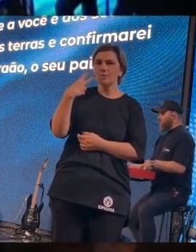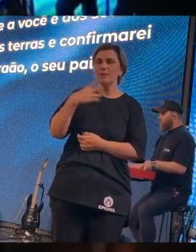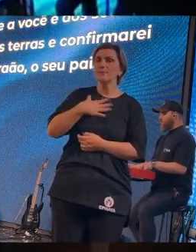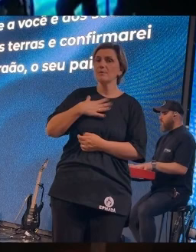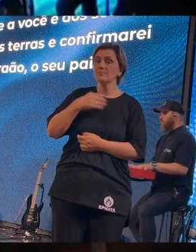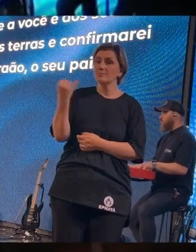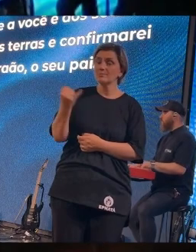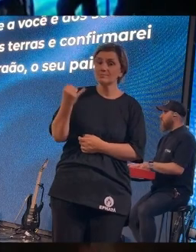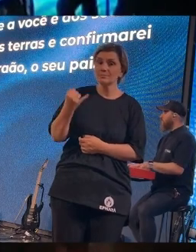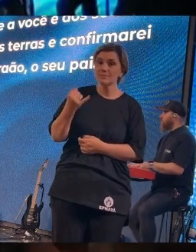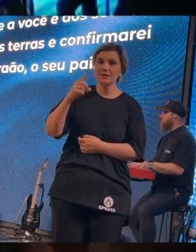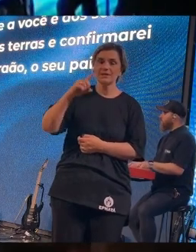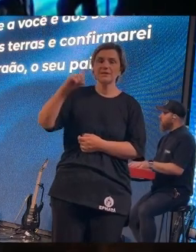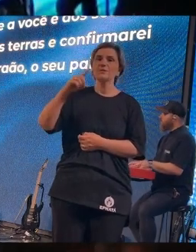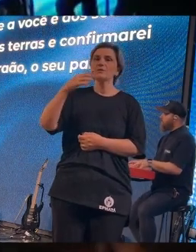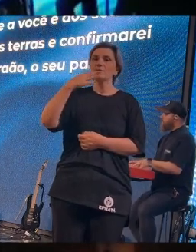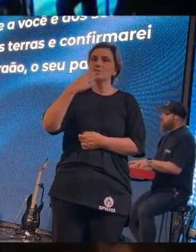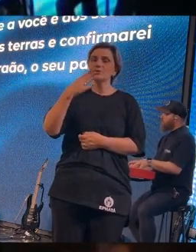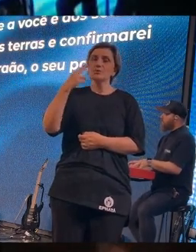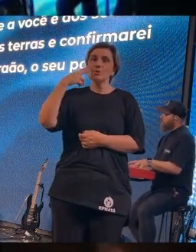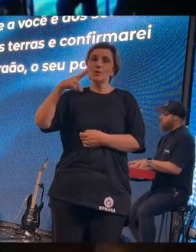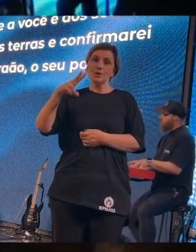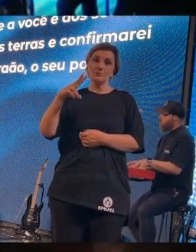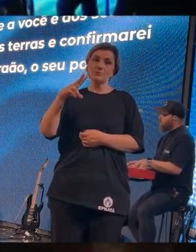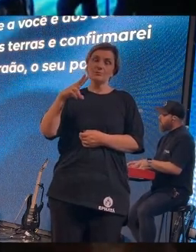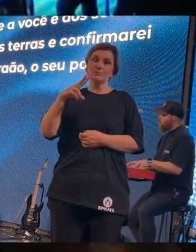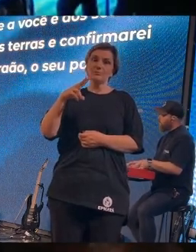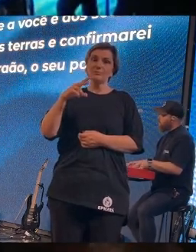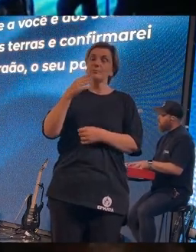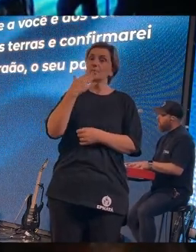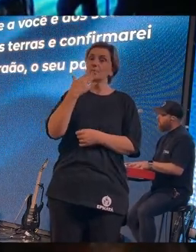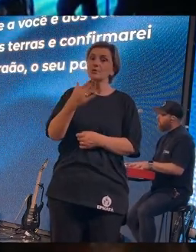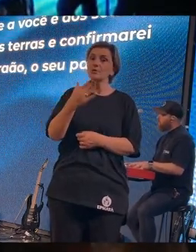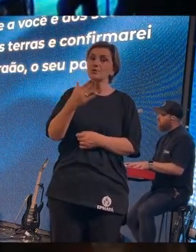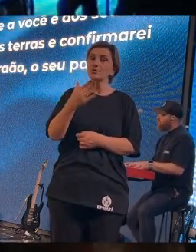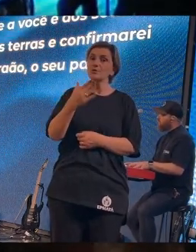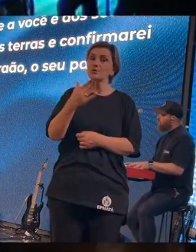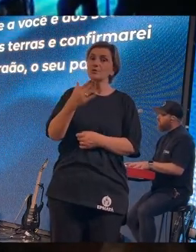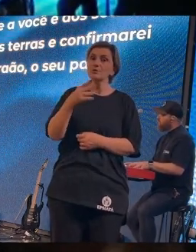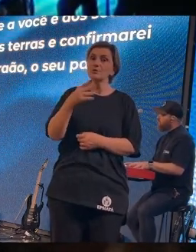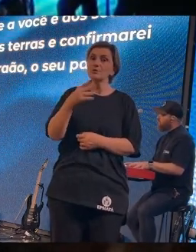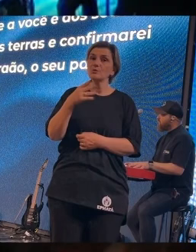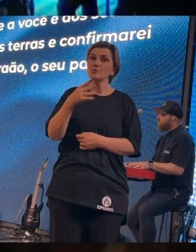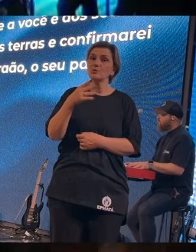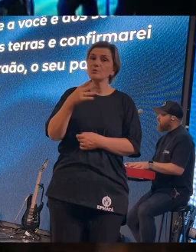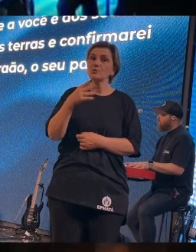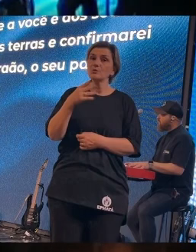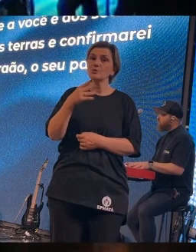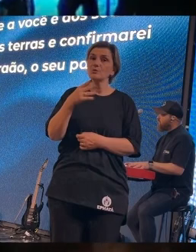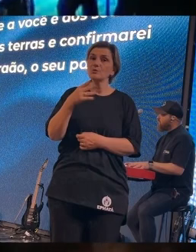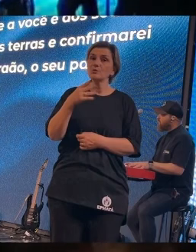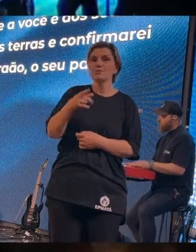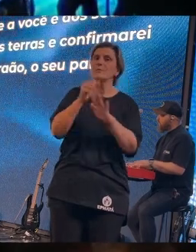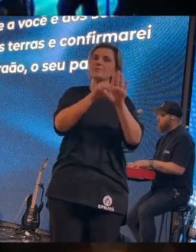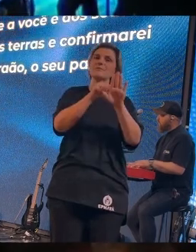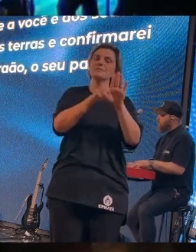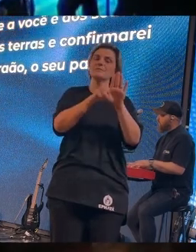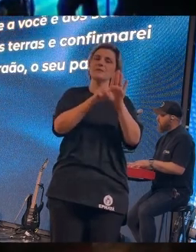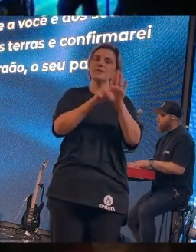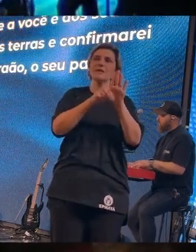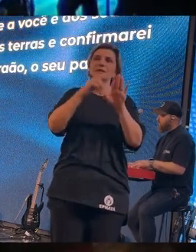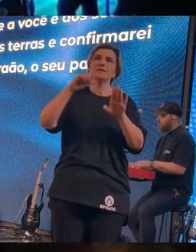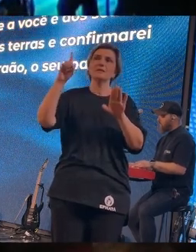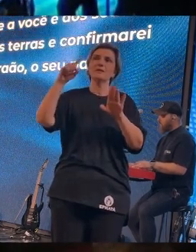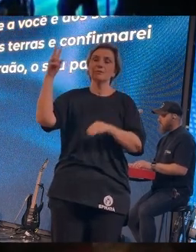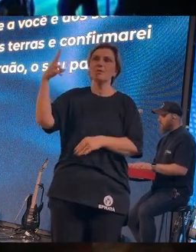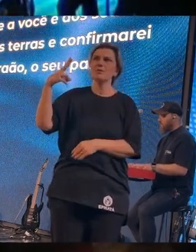importante. Se nessa noite Deus está olhando para você e está pedindo para que você continue batendo na mesma porta, e se nessa noite Deus está